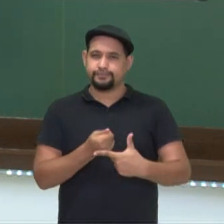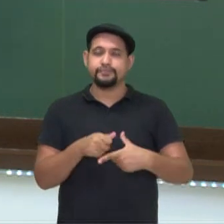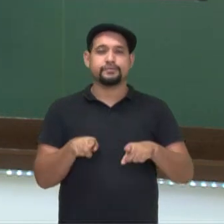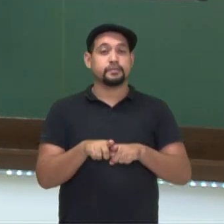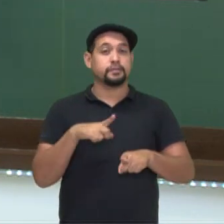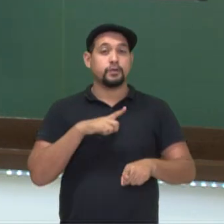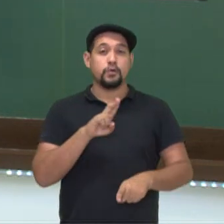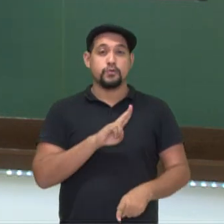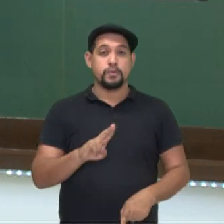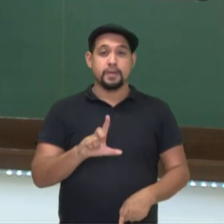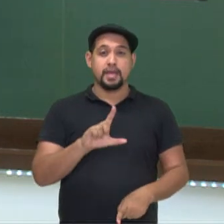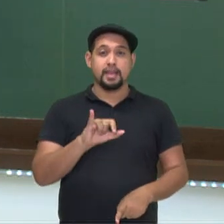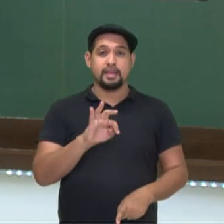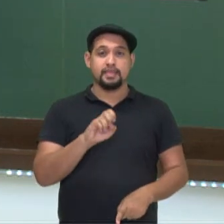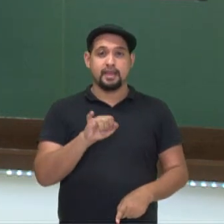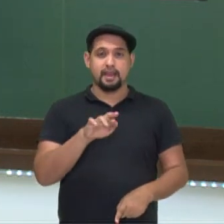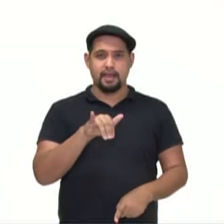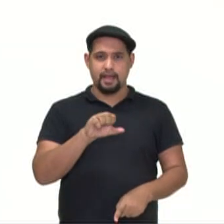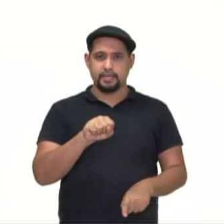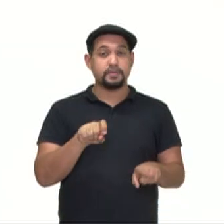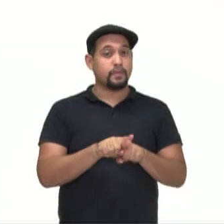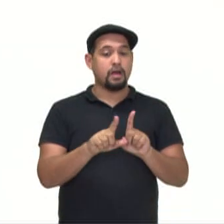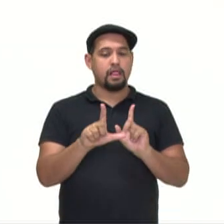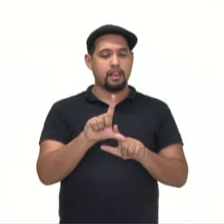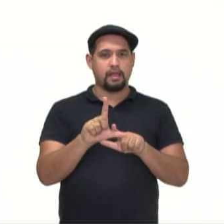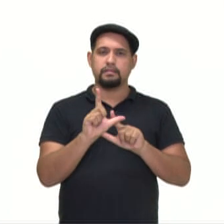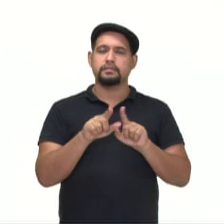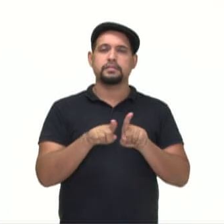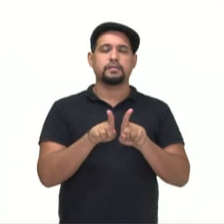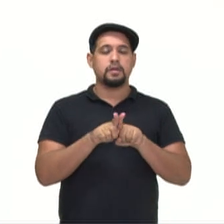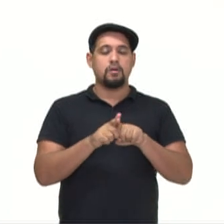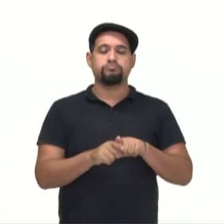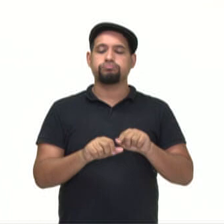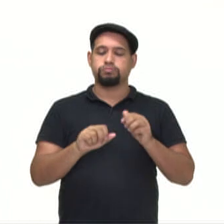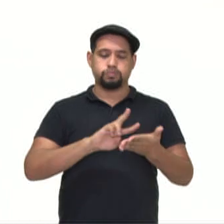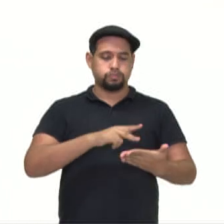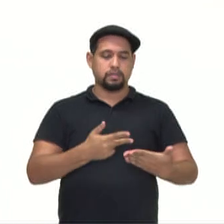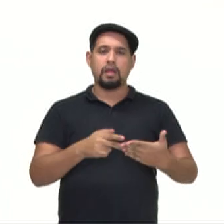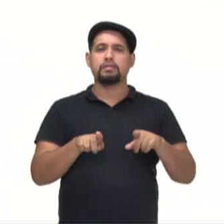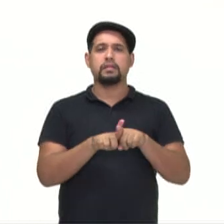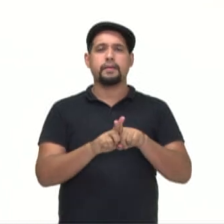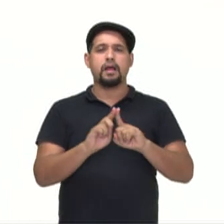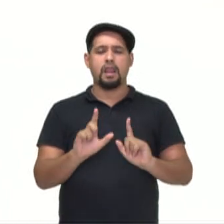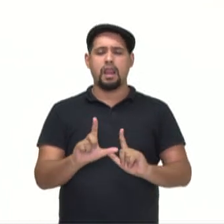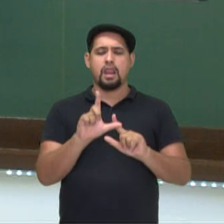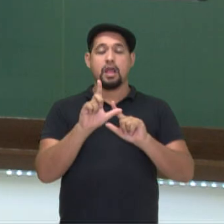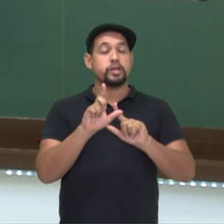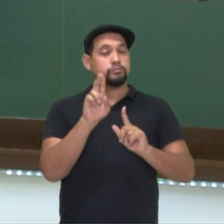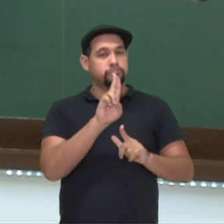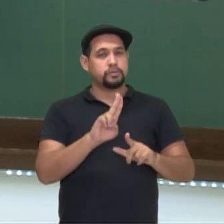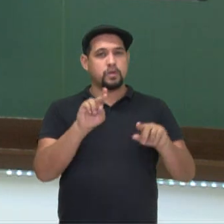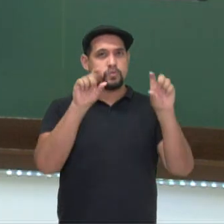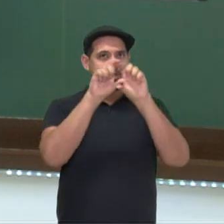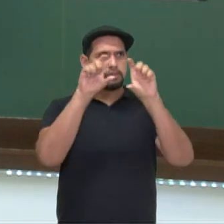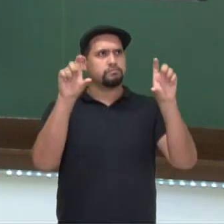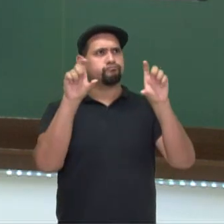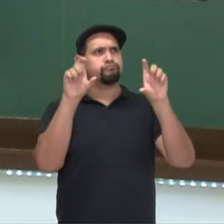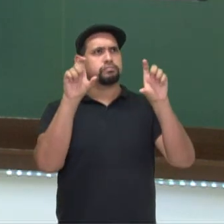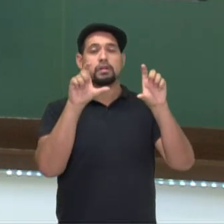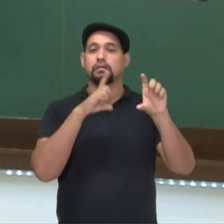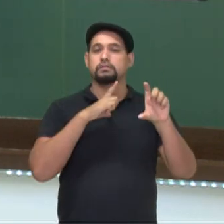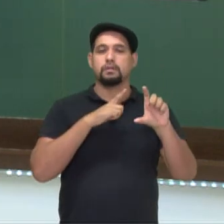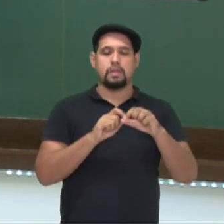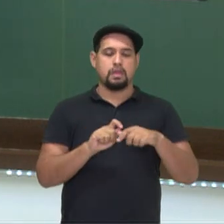recebem o nome de literais por causa das letras. Transposição para a linguagem algébrica. O que é isso? Peguei o texto e transformei em